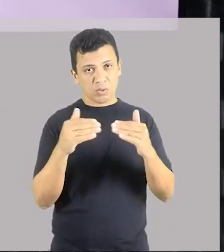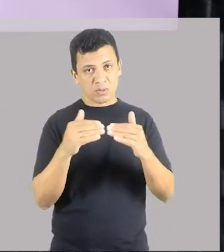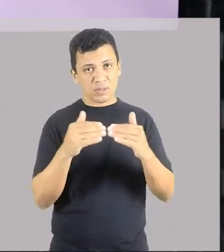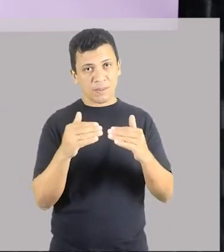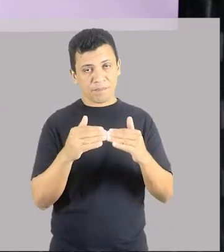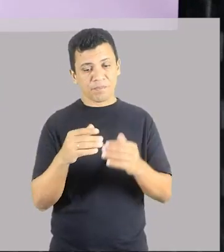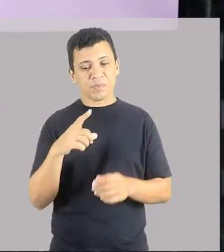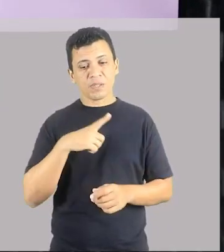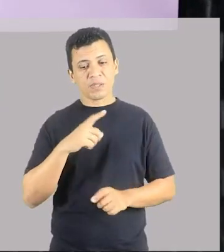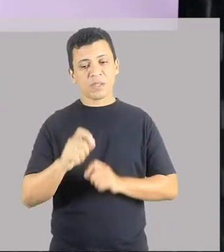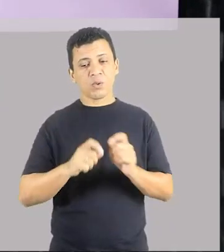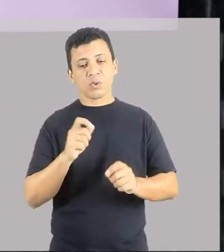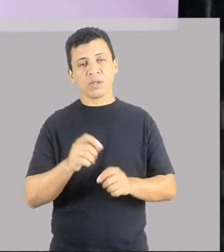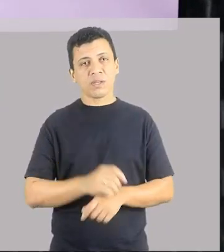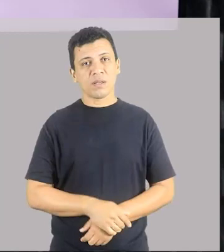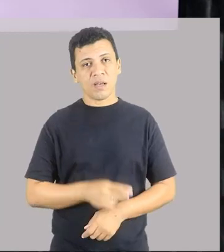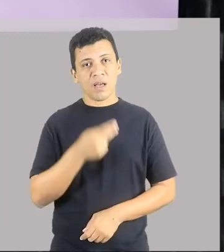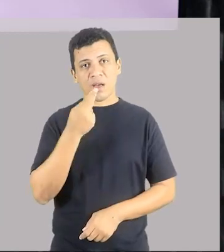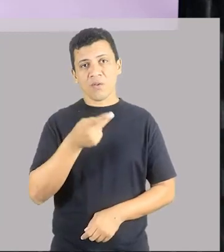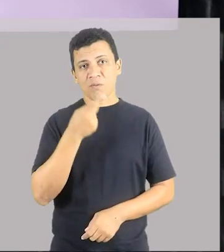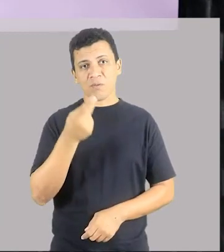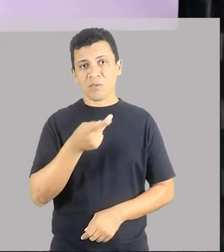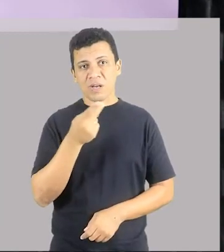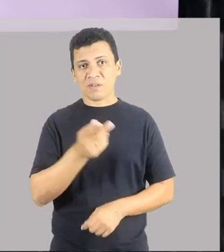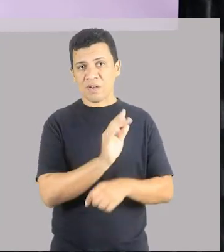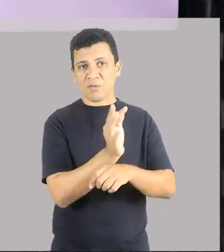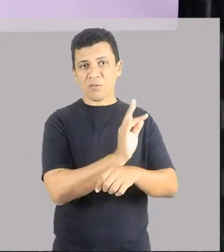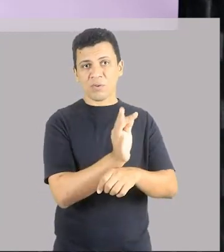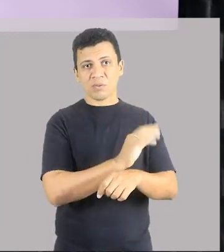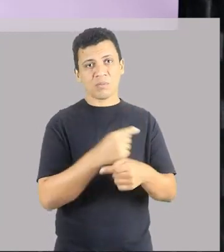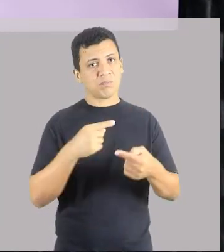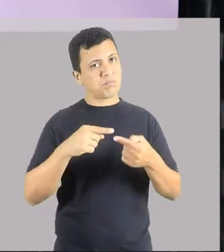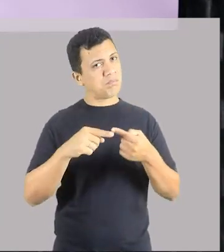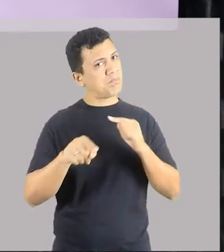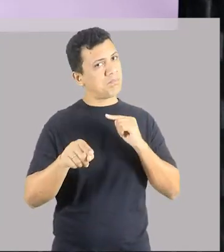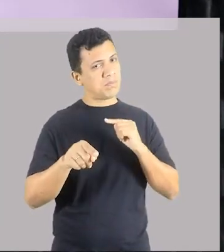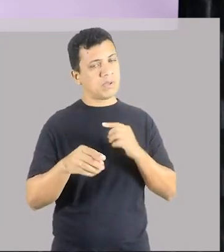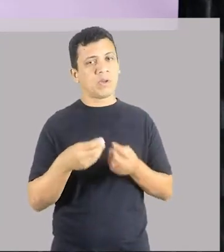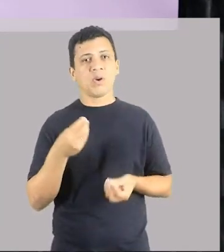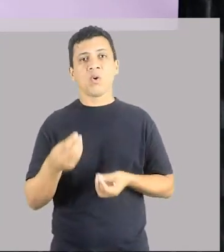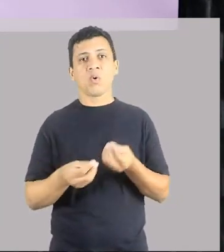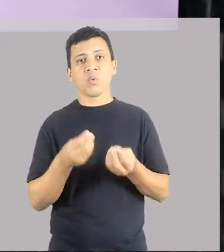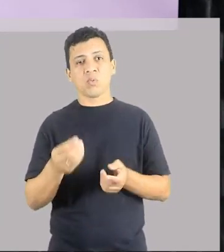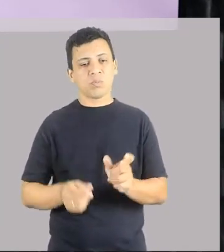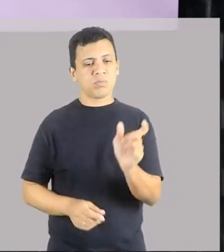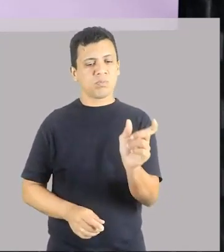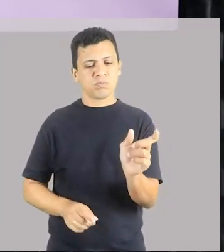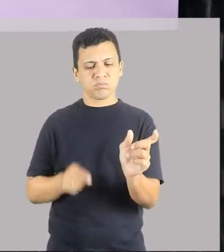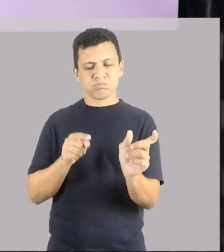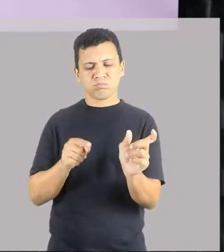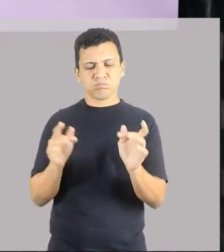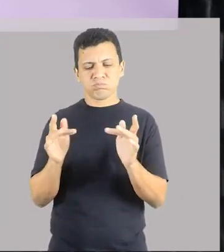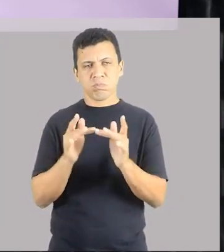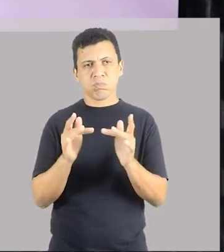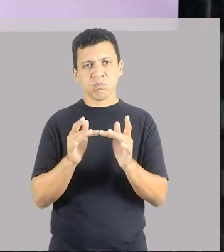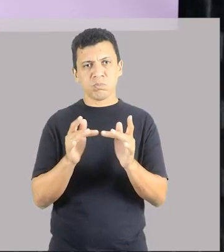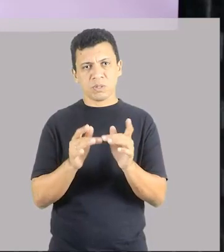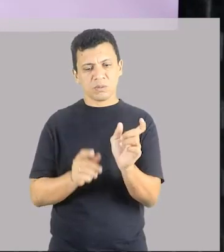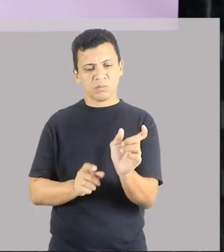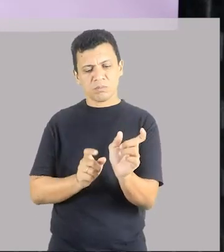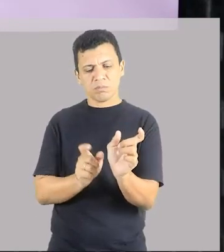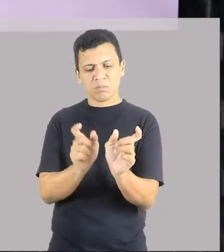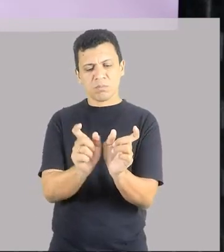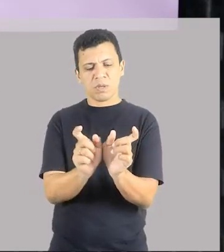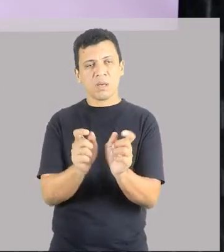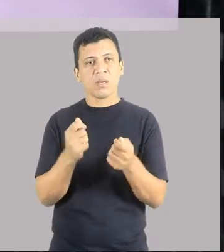eu tenho aí uma pronúncia que a norma não aceita então para conectar o radical a esse sufixo Eu preciso de